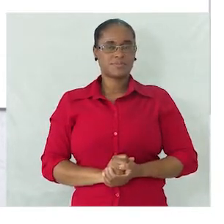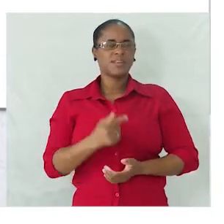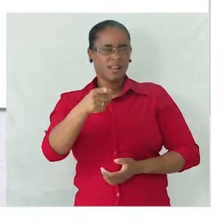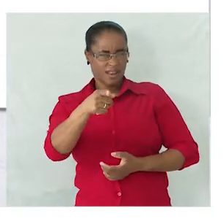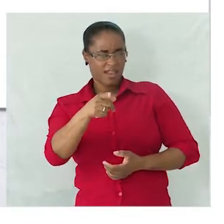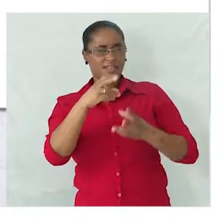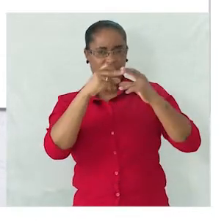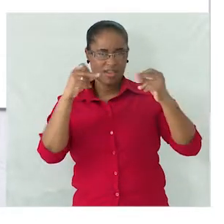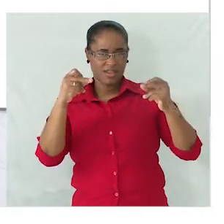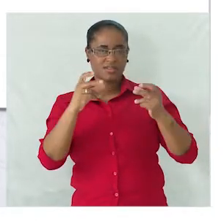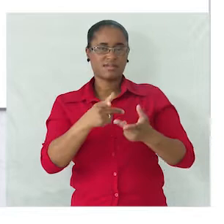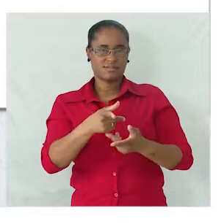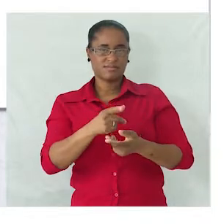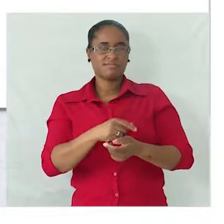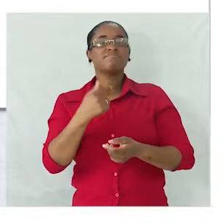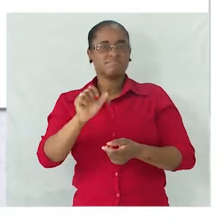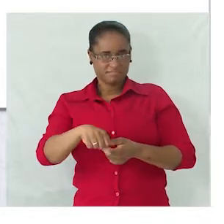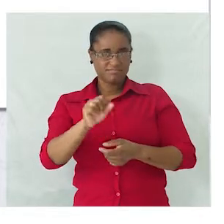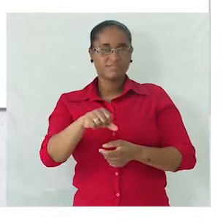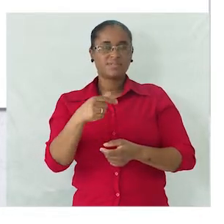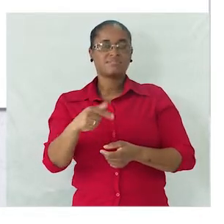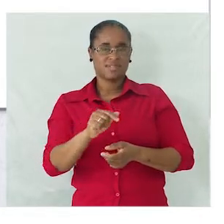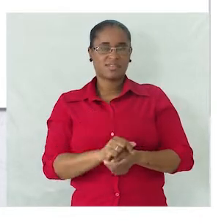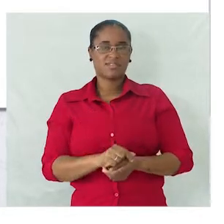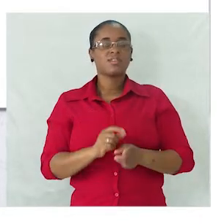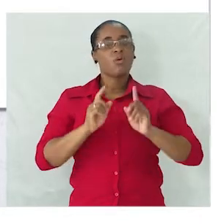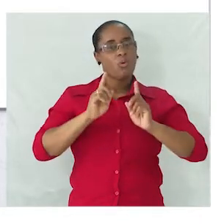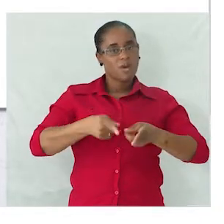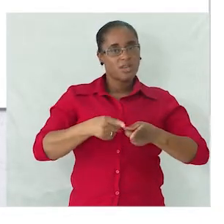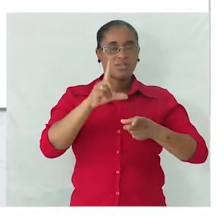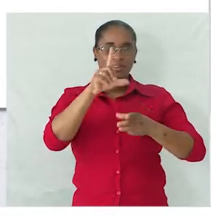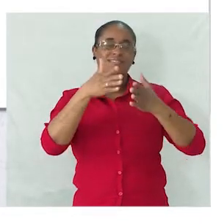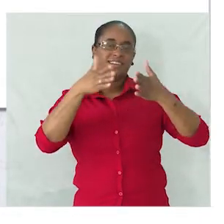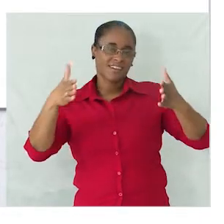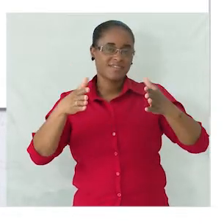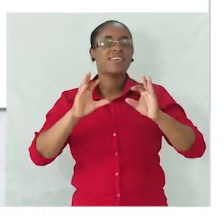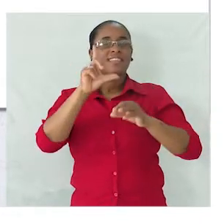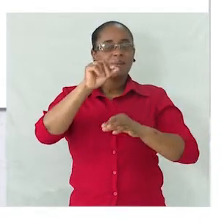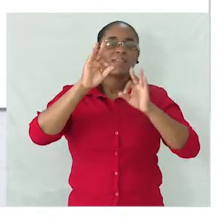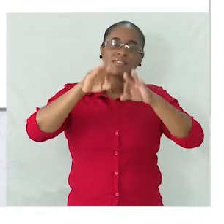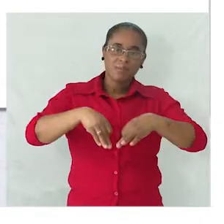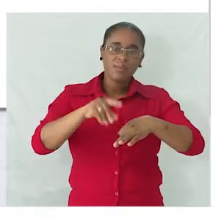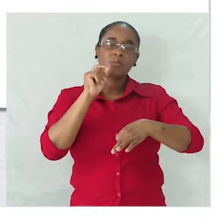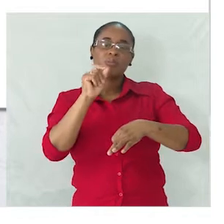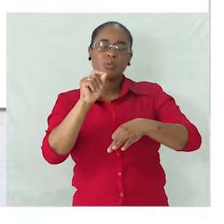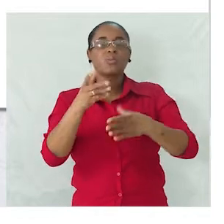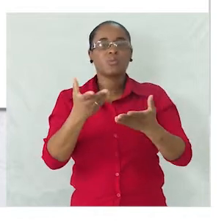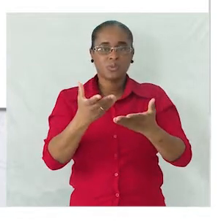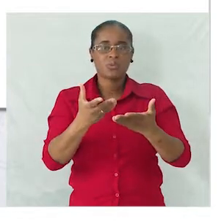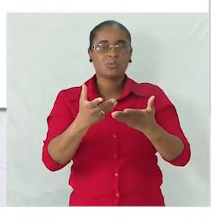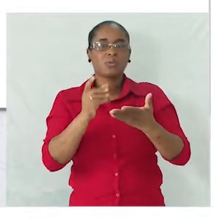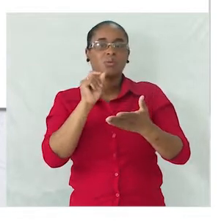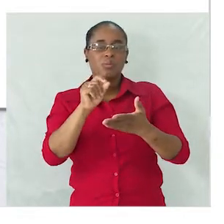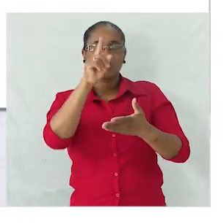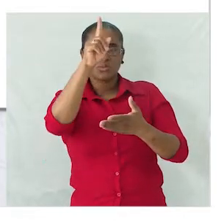frase? Ora, temos. Começa com letra maiúscula e termina com sinal de pontuação, neste caso o ponto